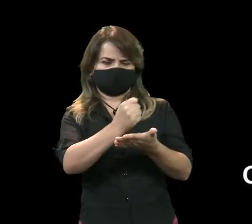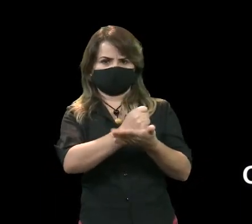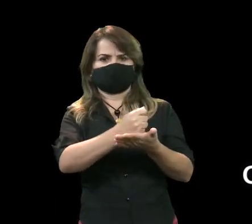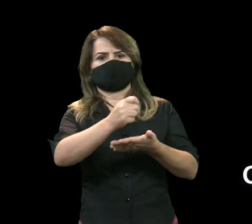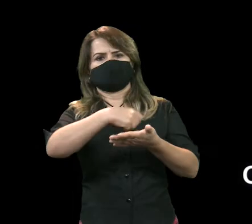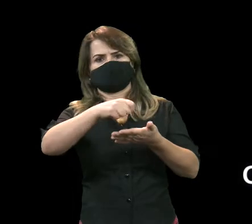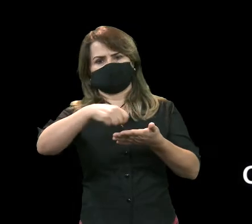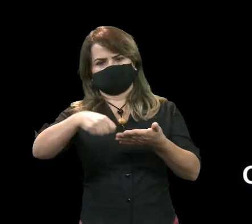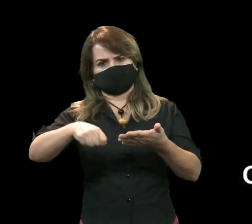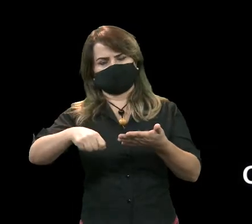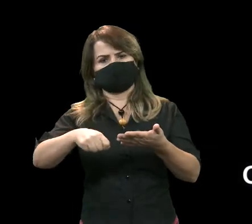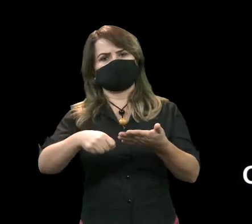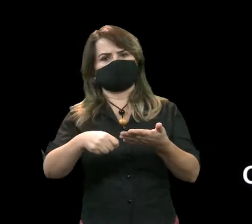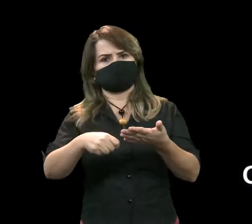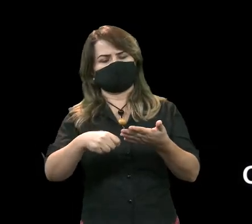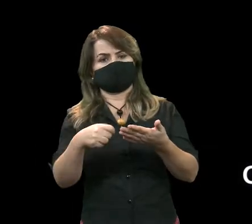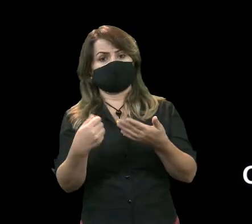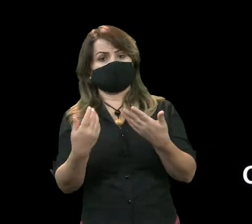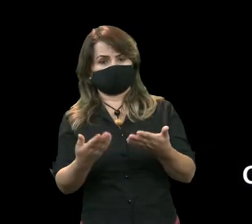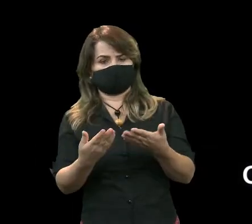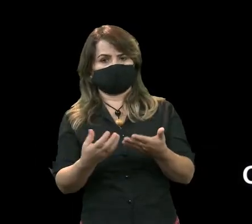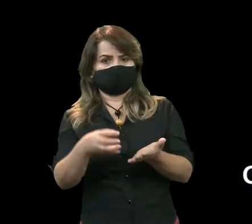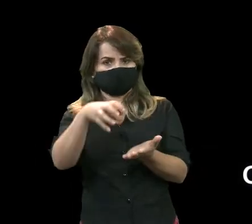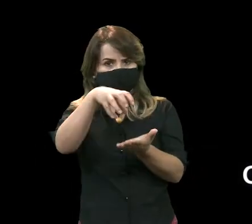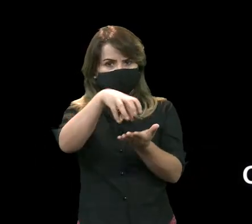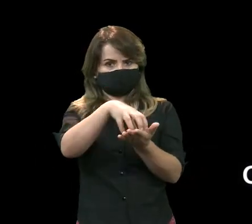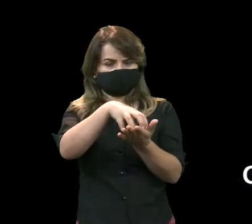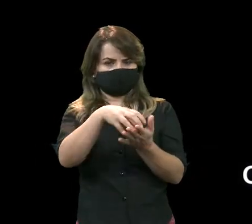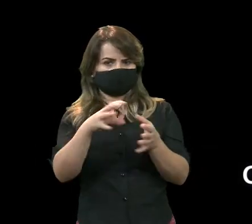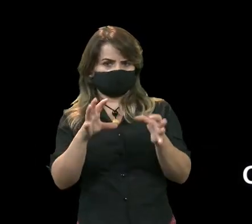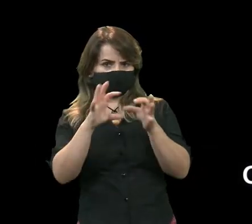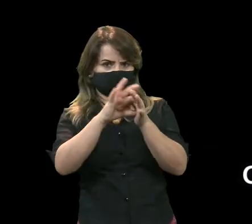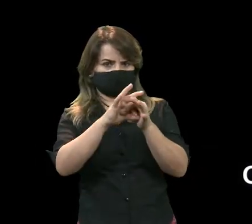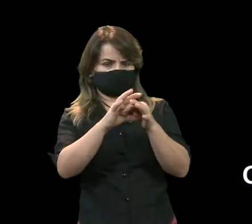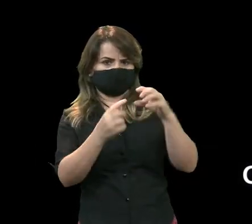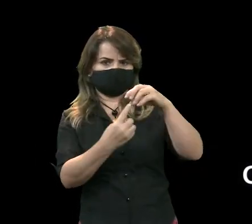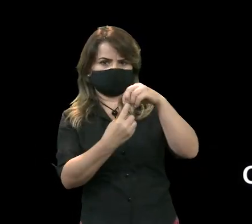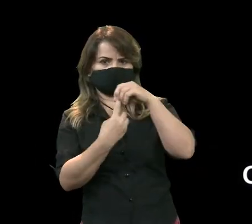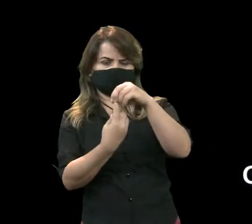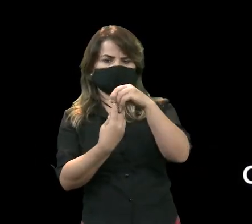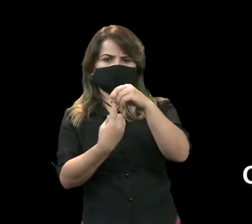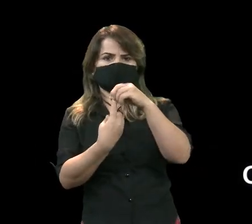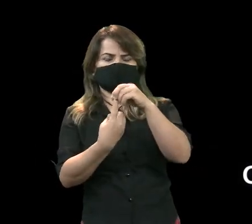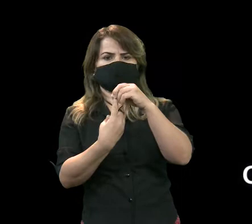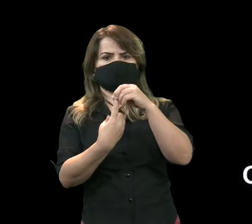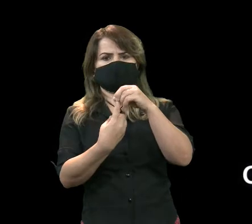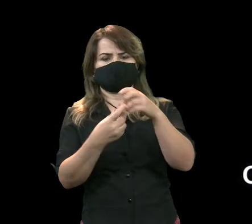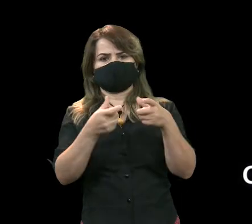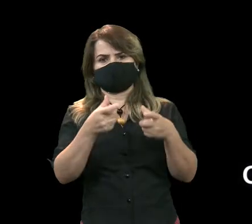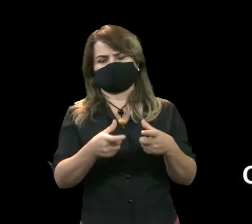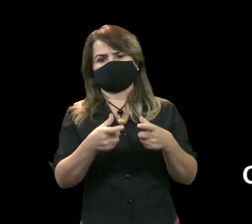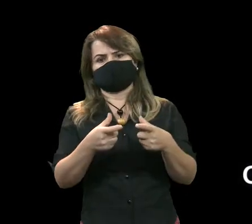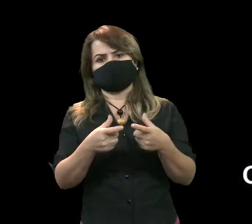a reincidência, concentrando num lugar só. O vereador Albuquerque fez a questão de ordem pedindo que